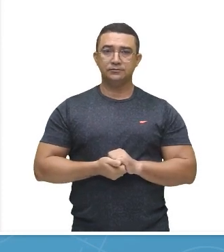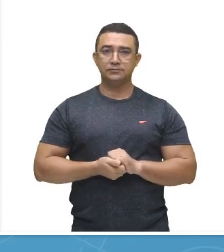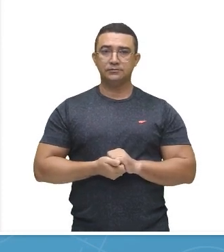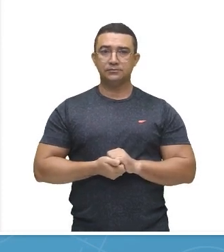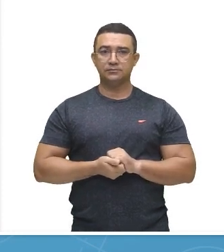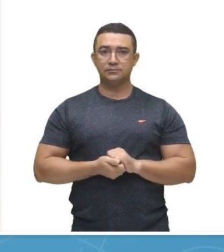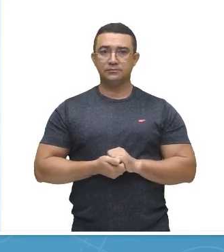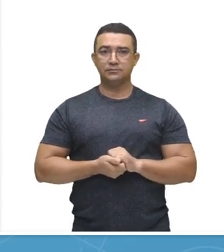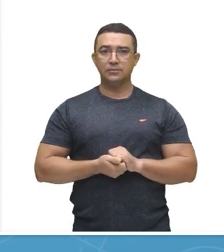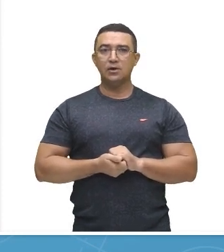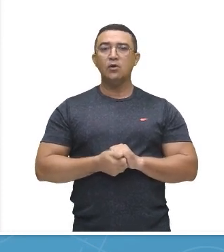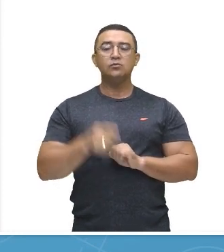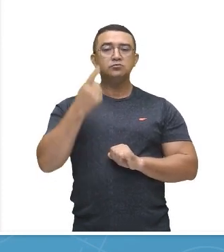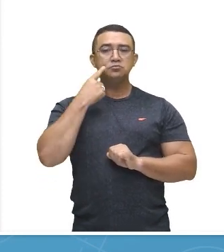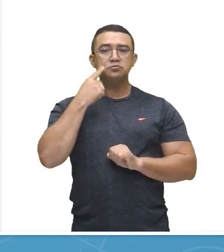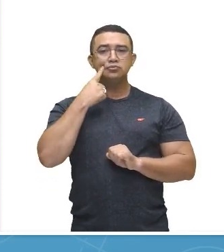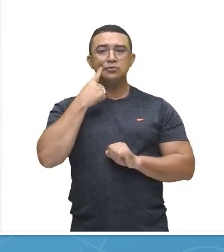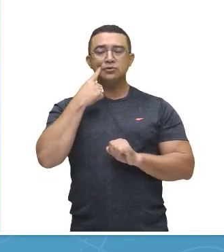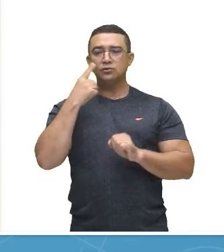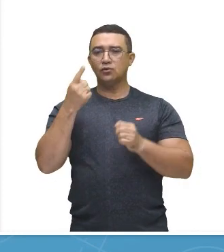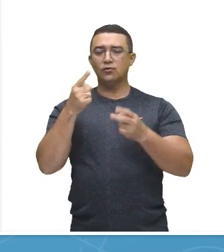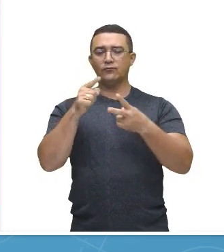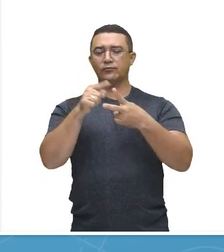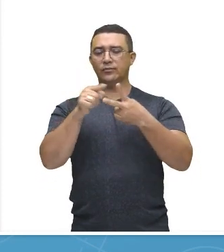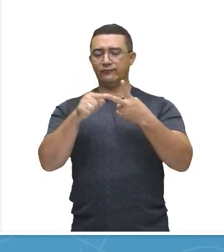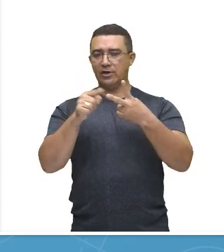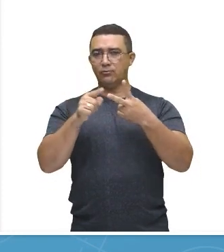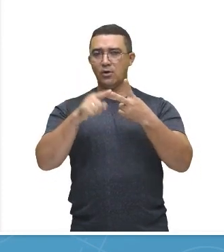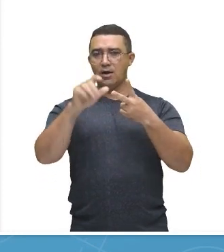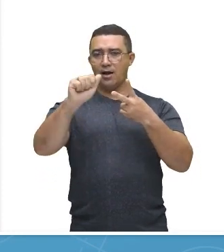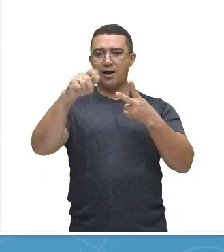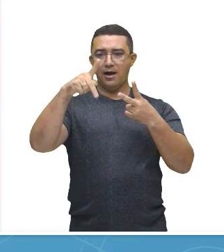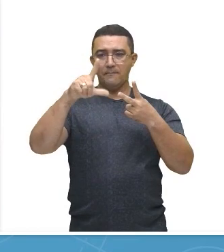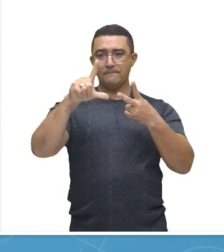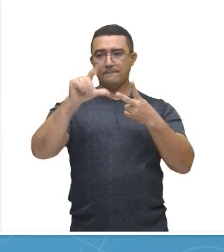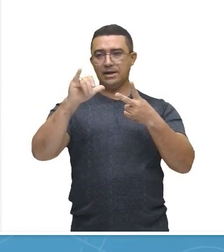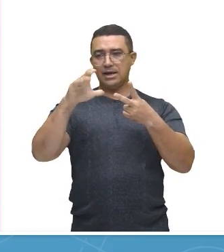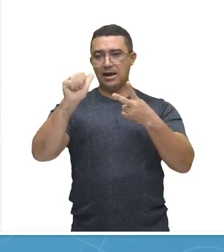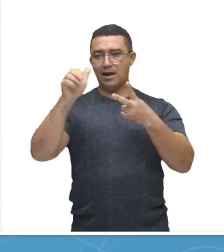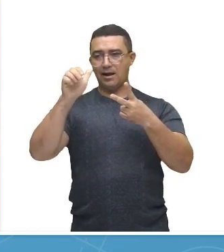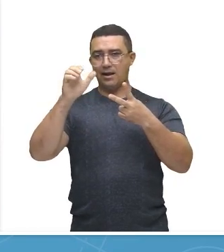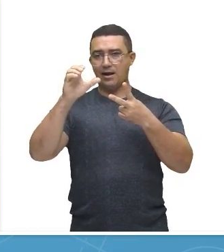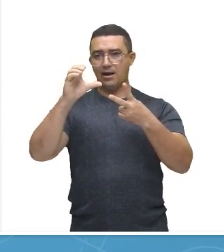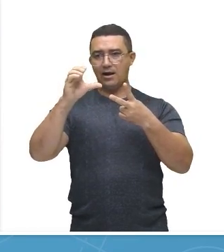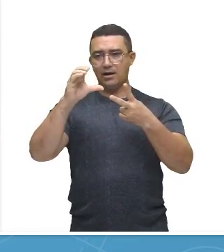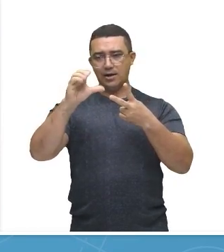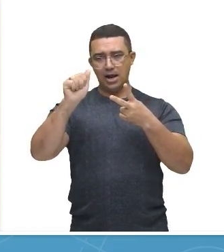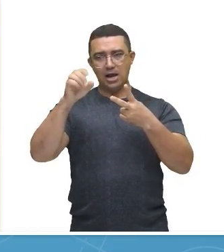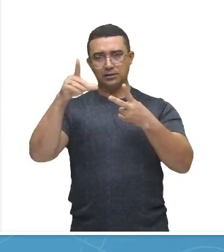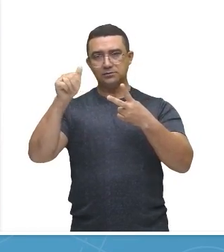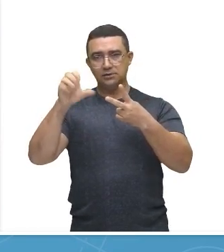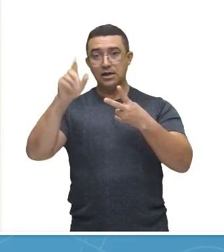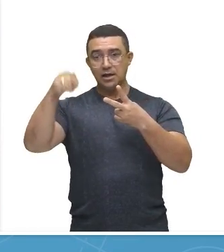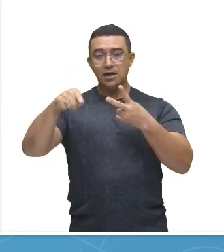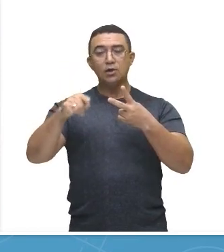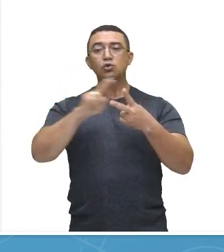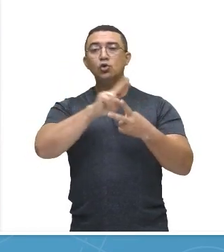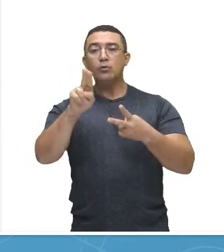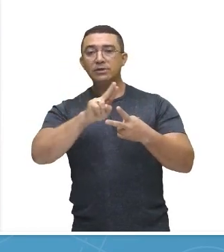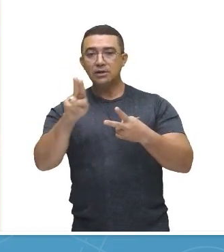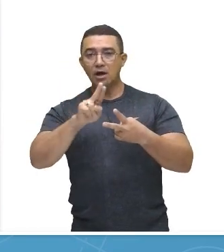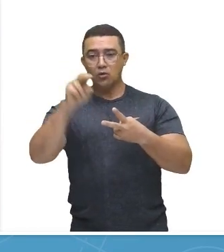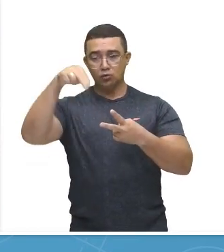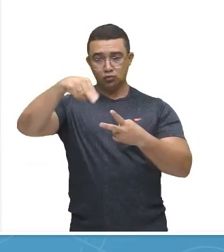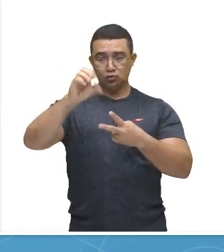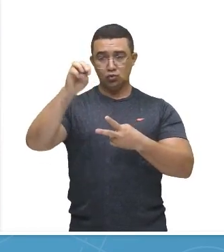de estrutura nominal, tá bom? Então, quando isso acontece, nós temos uma locução verbal. Então, aí nós